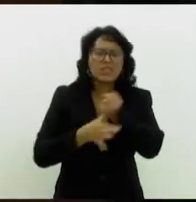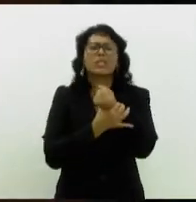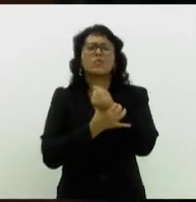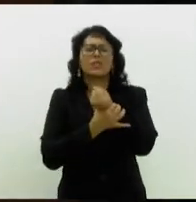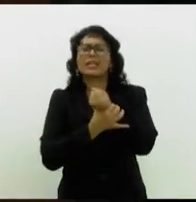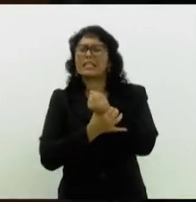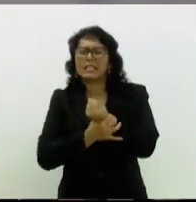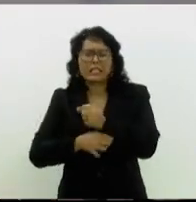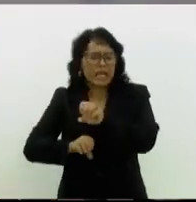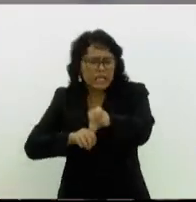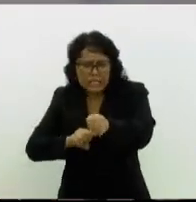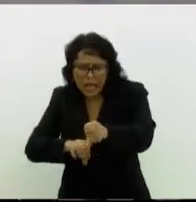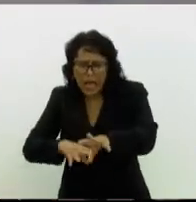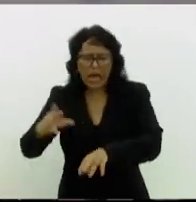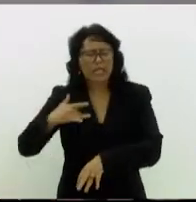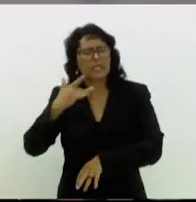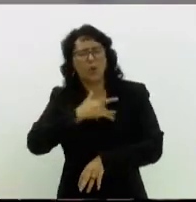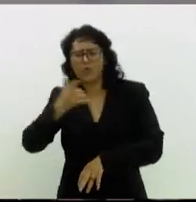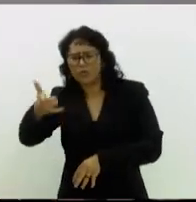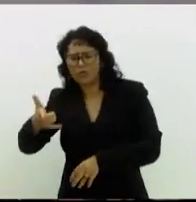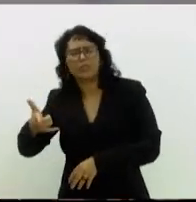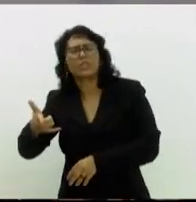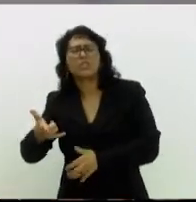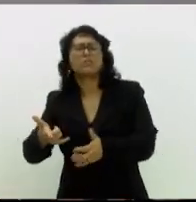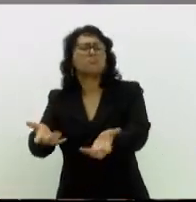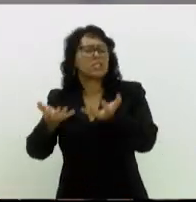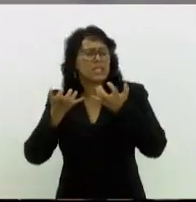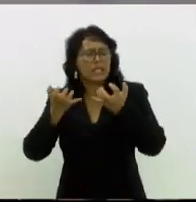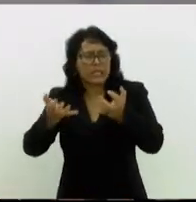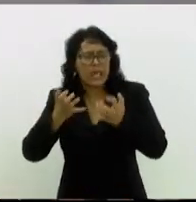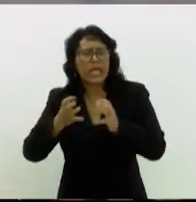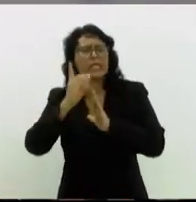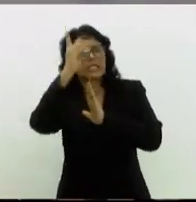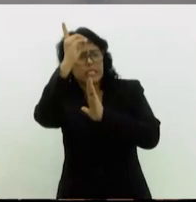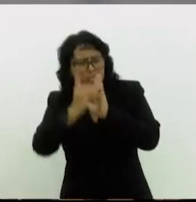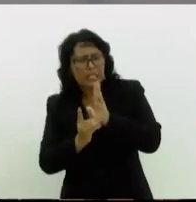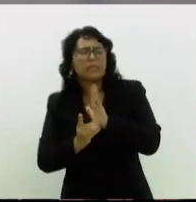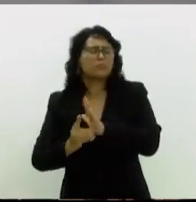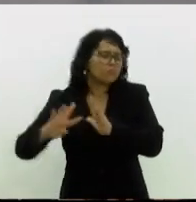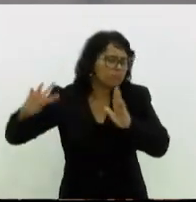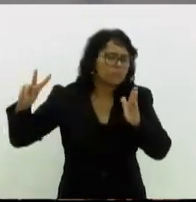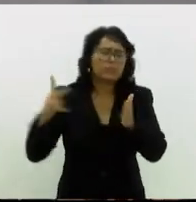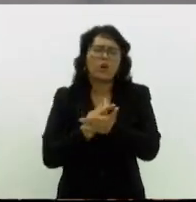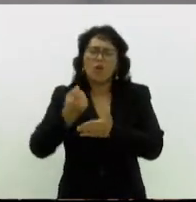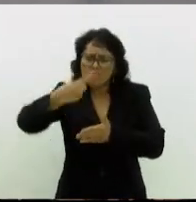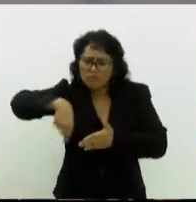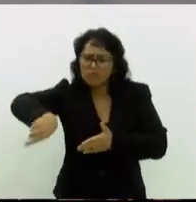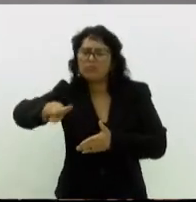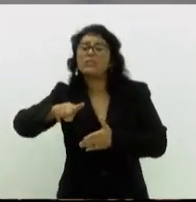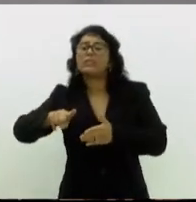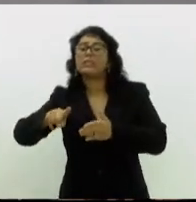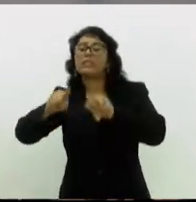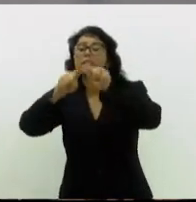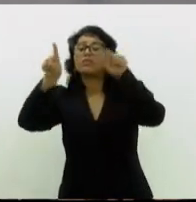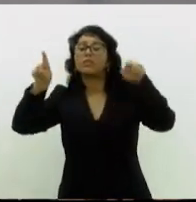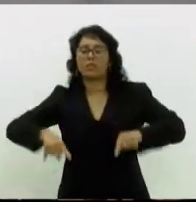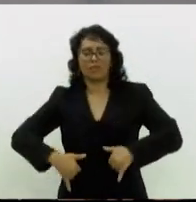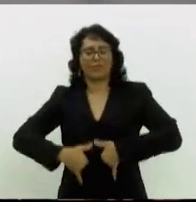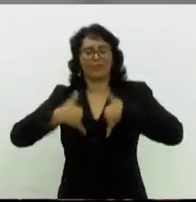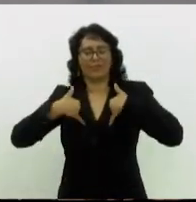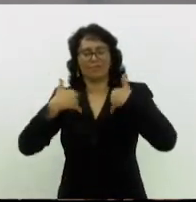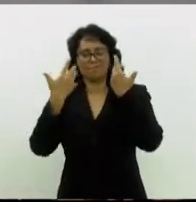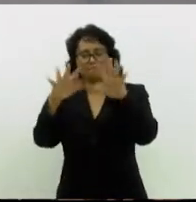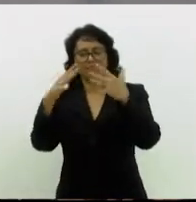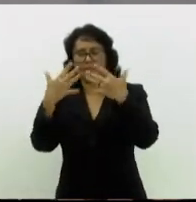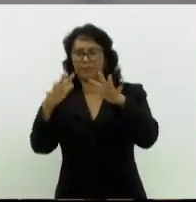população de toda a população temos que reconhecer Parabéns vocês são nosso orgulho queria dizer não vou